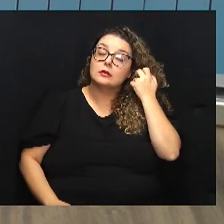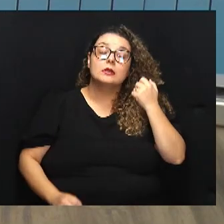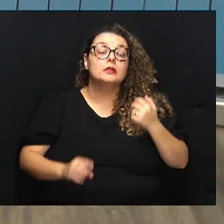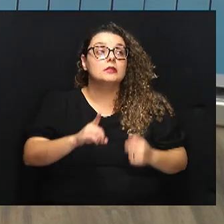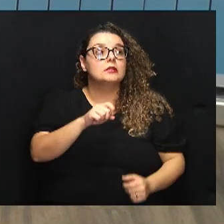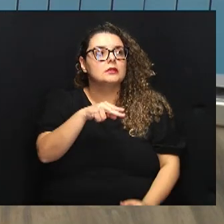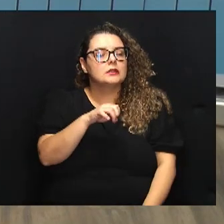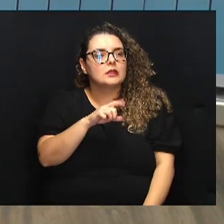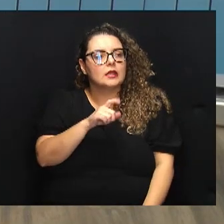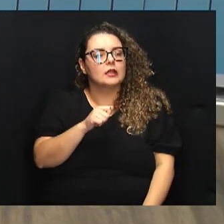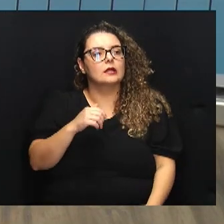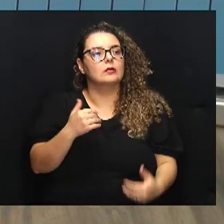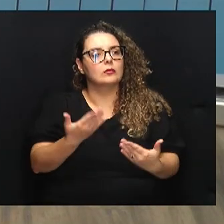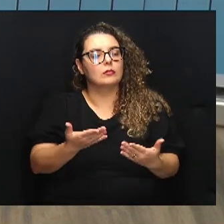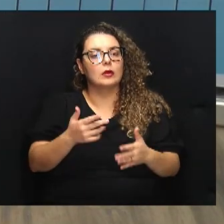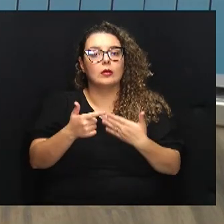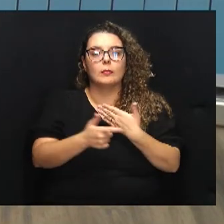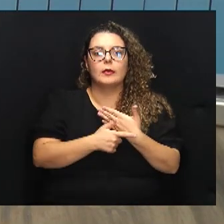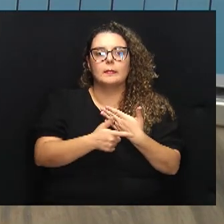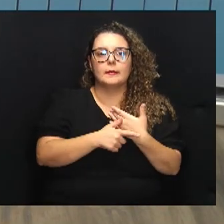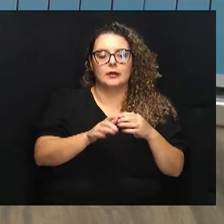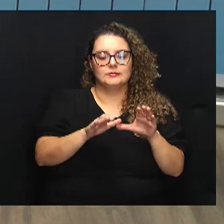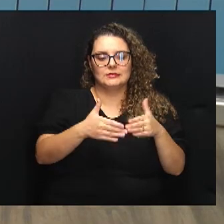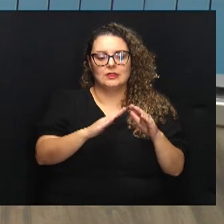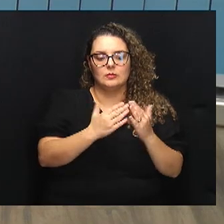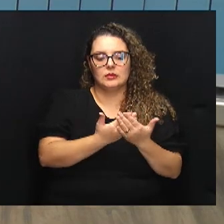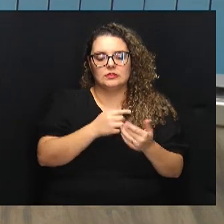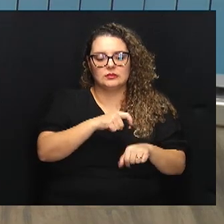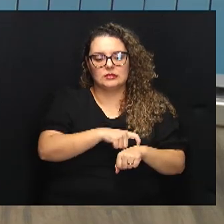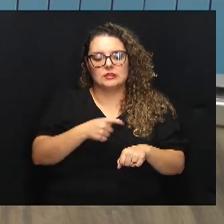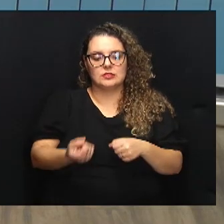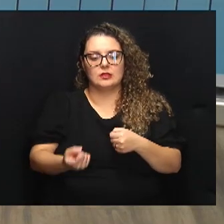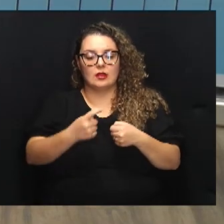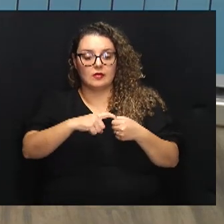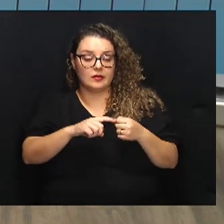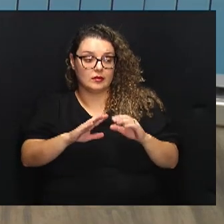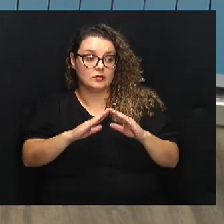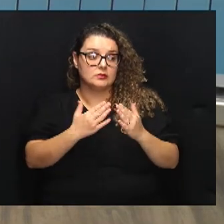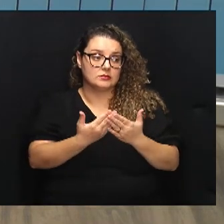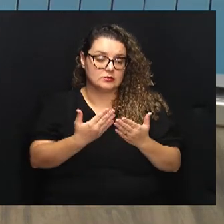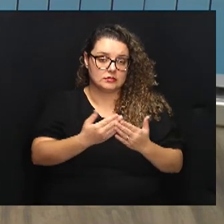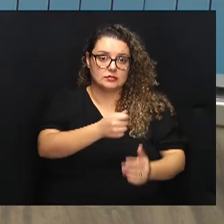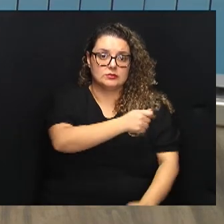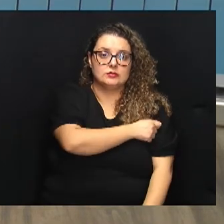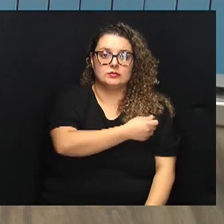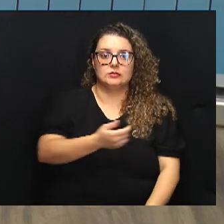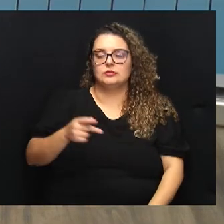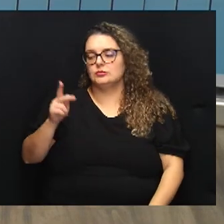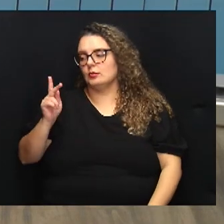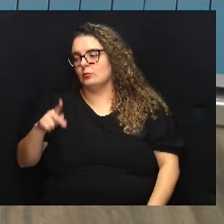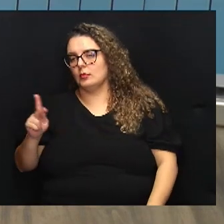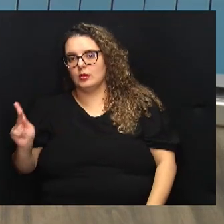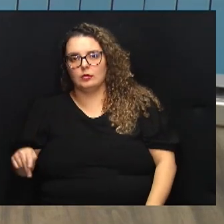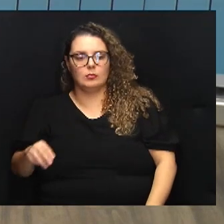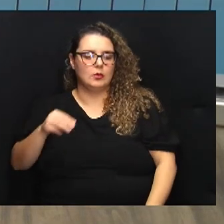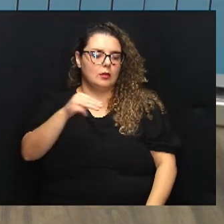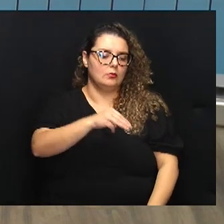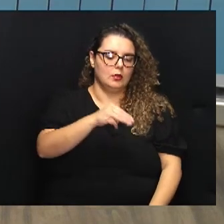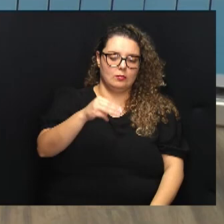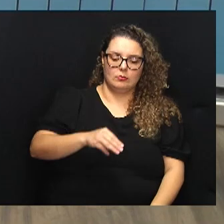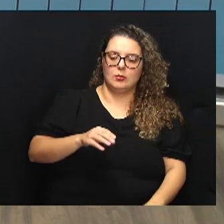que é o papel, primeiro, da comunidade escolar neste retorno dos estudantes, de professores, de